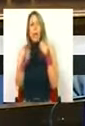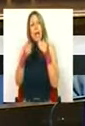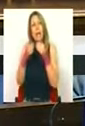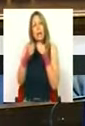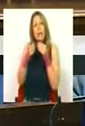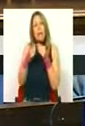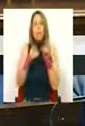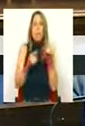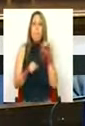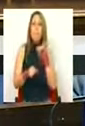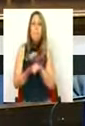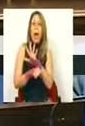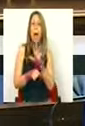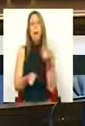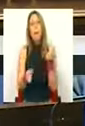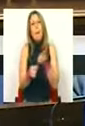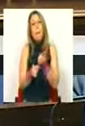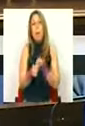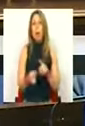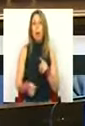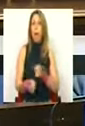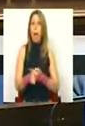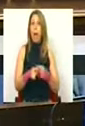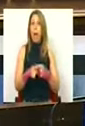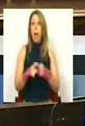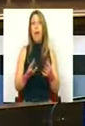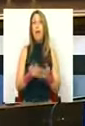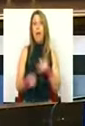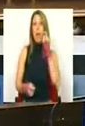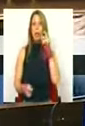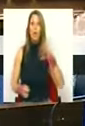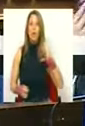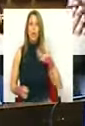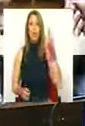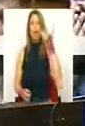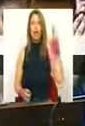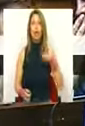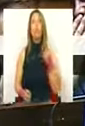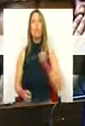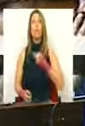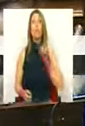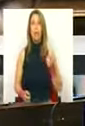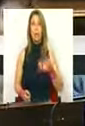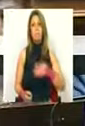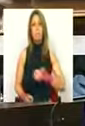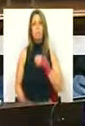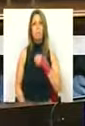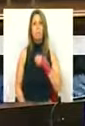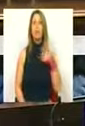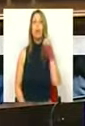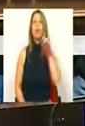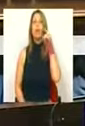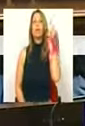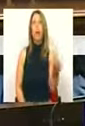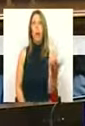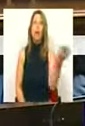calmo, tranquilo, que atraía os turistas, que atraía os estrangeiros pela sua segurança. Portanto, continuar a ser seguro, Senhor